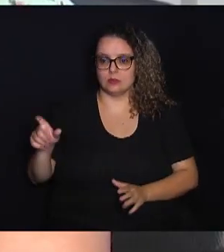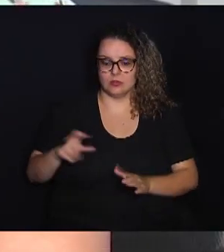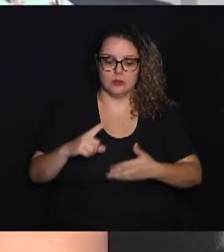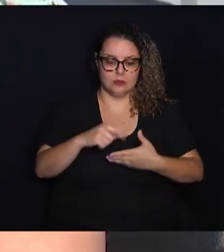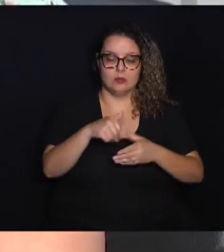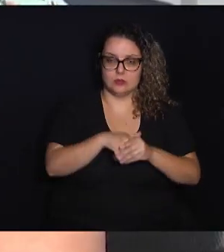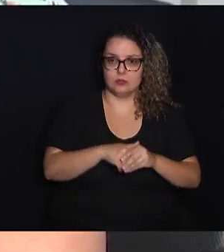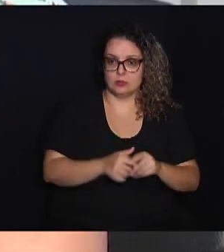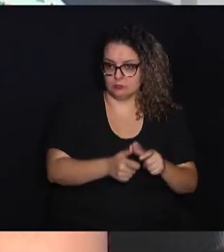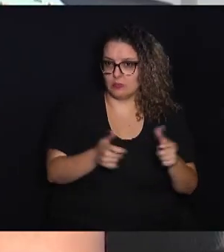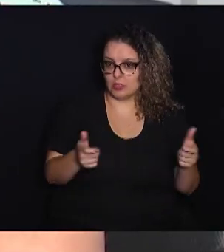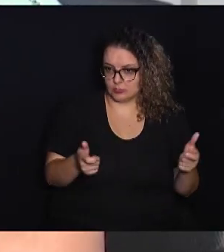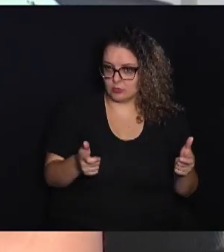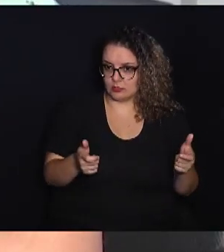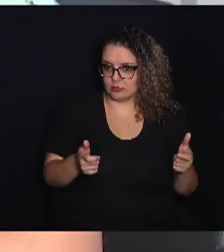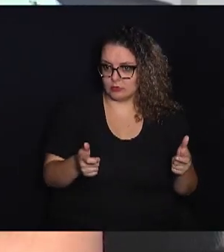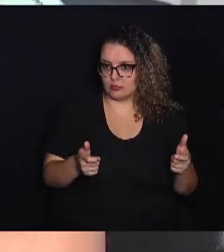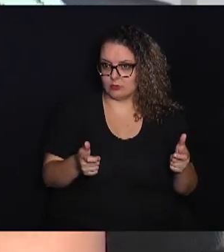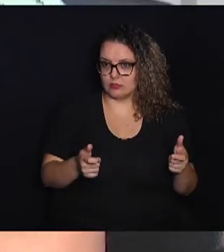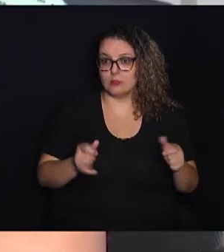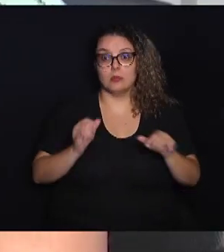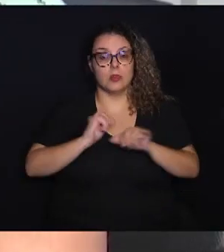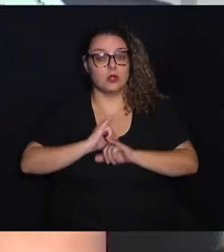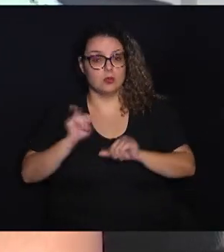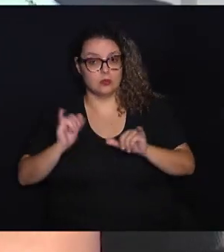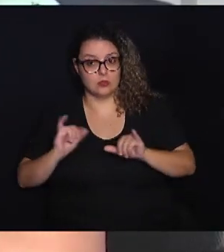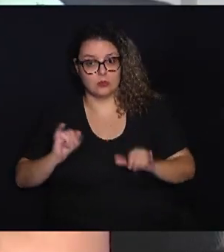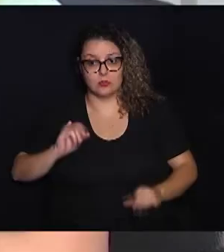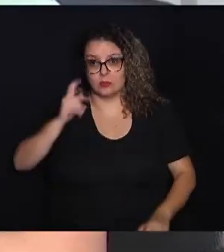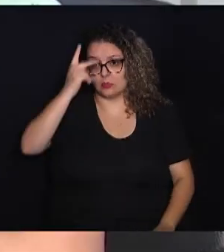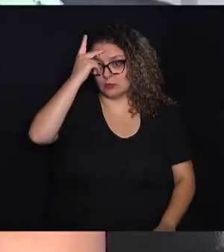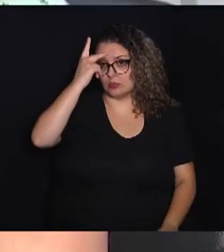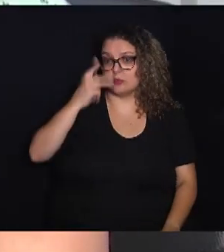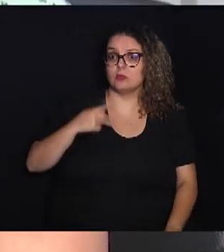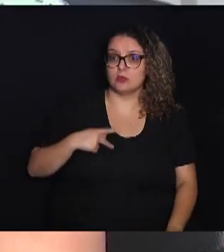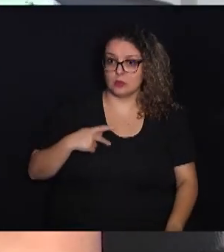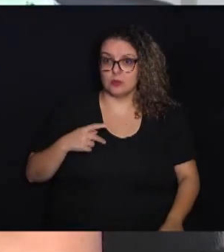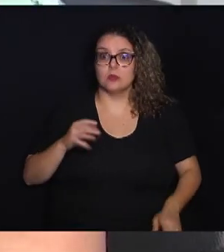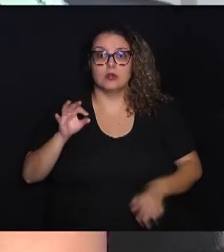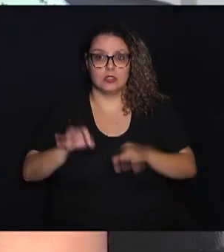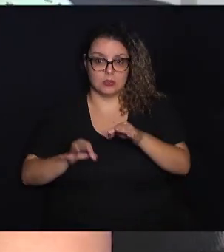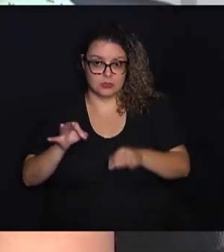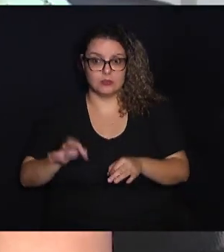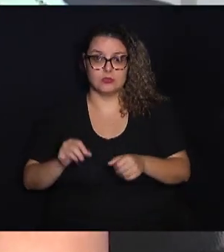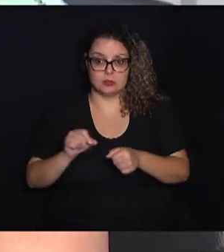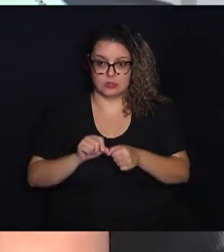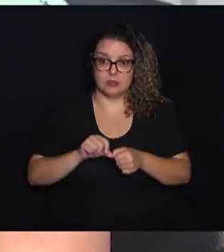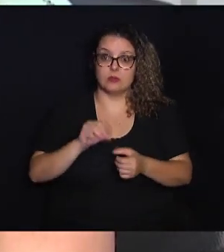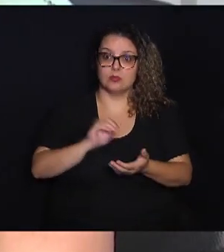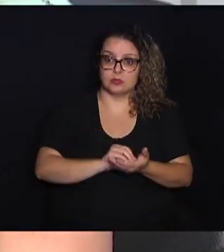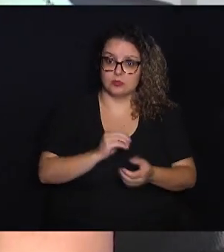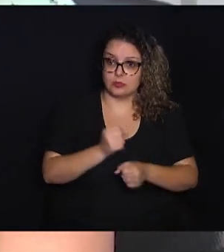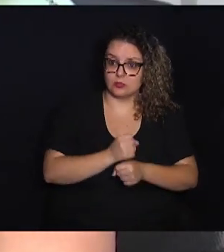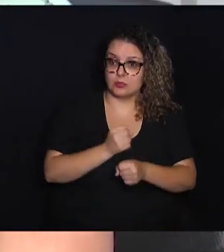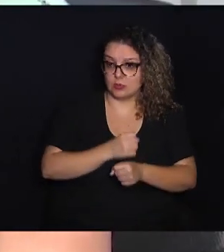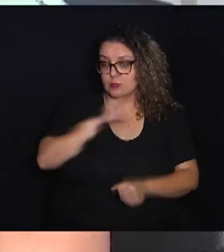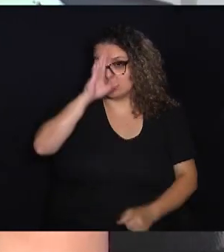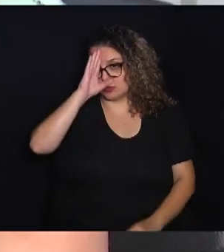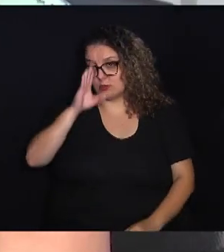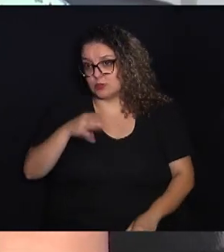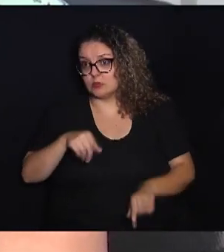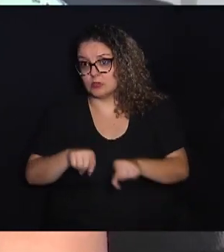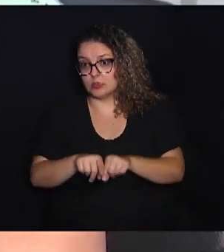eleitoral, tanto pelas campanhas que a própria Justiça Eleitoral fez nos últimos anos, principalmente agora também